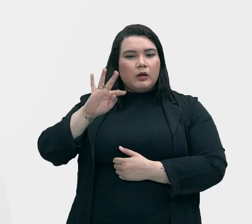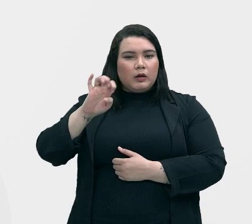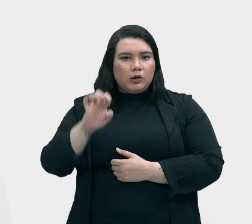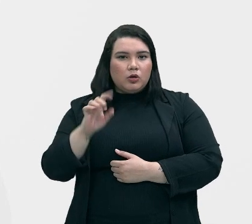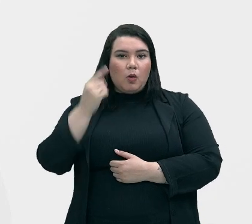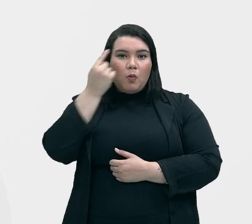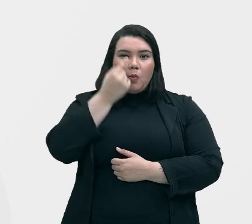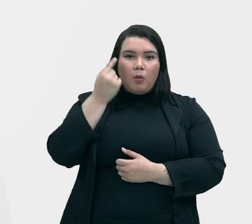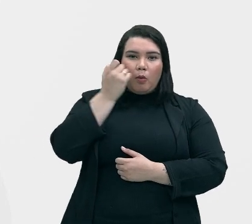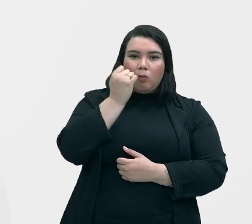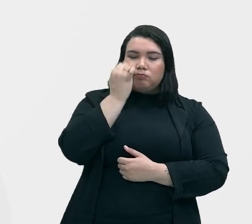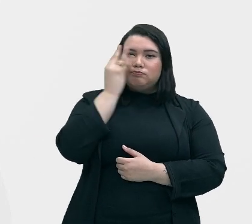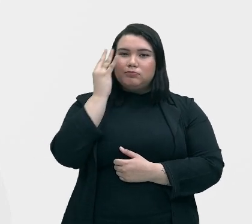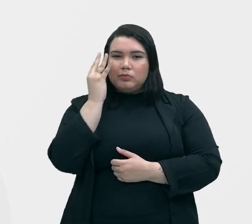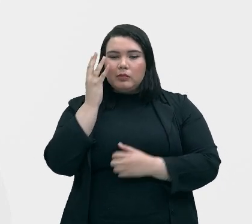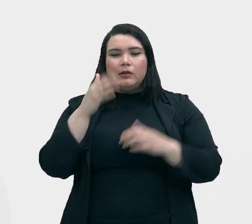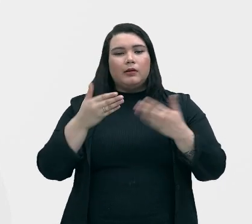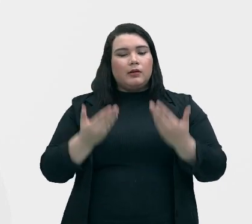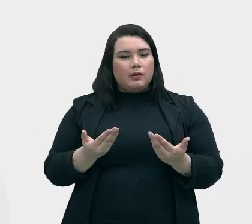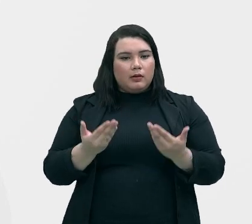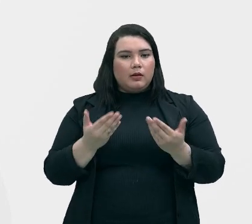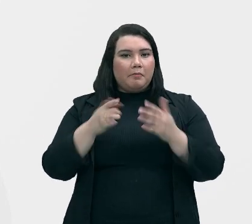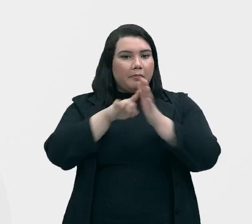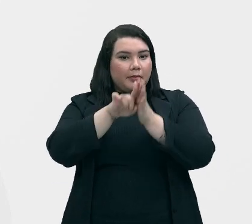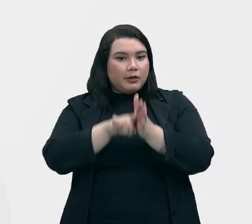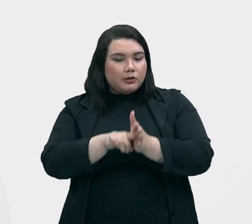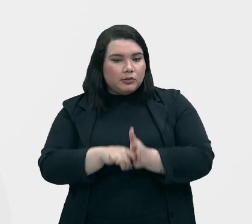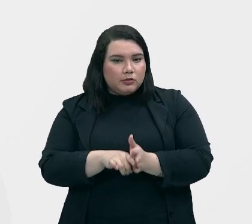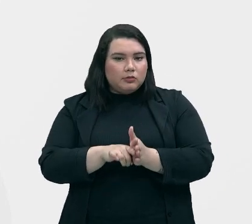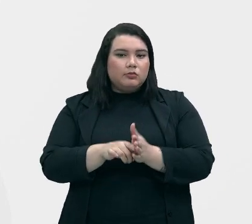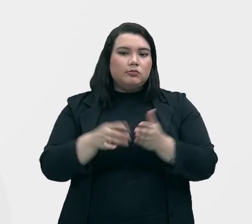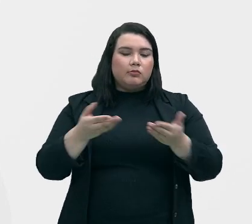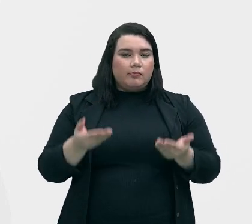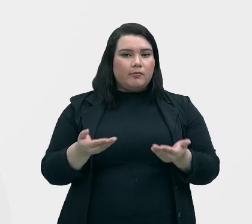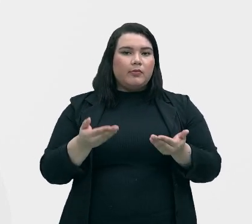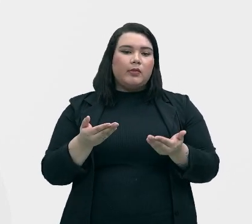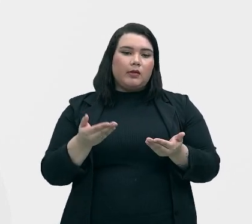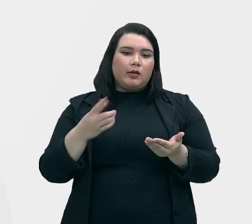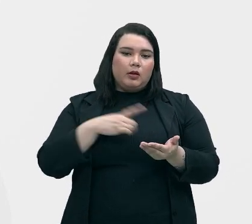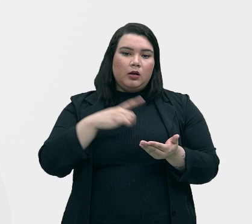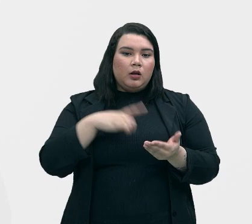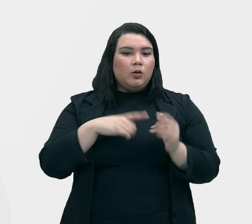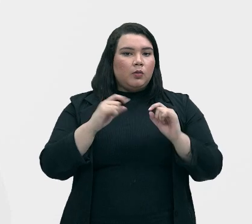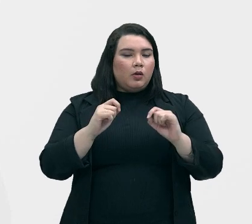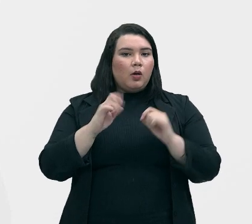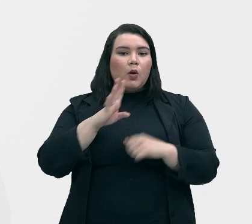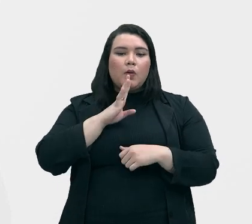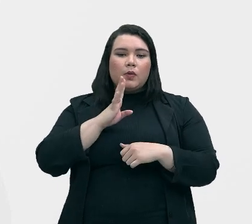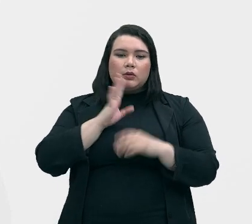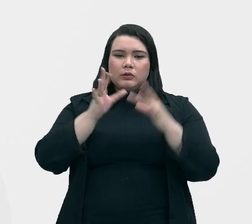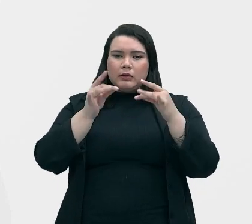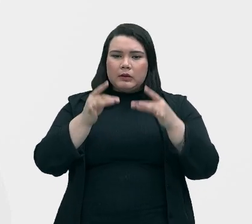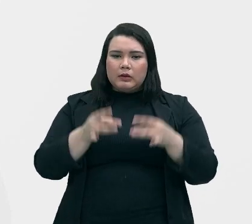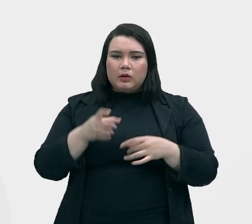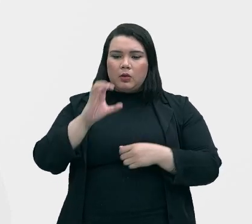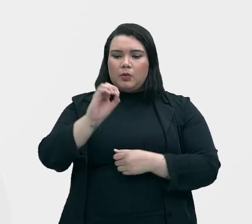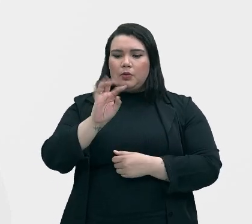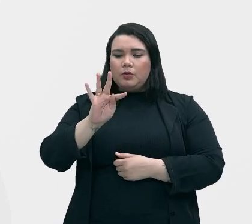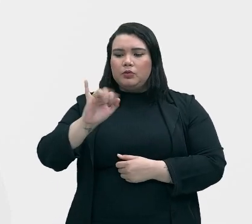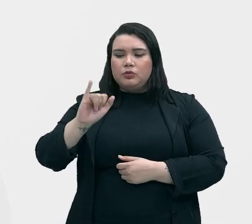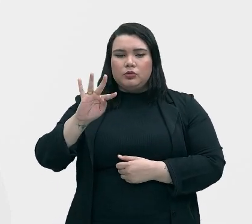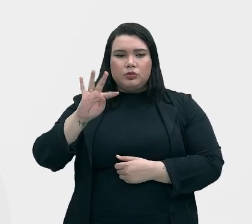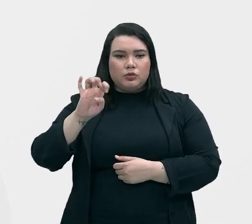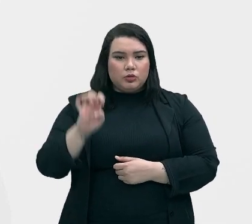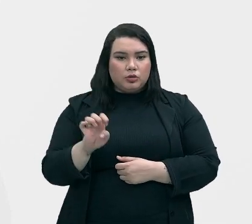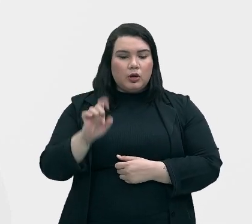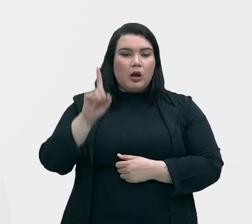e assim vai. E assim vai, né? Pois é, então no momento da pesquisa foi que né, eu comecei a conhecer um pouquinho mais sobre a otite. Então, ela